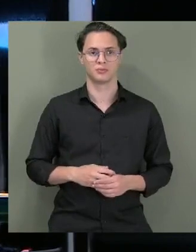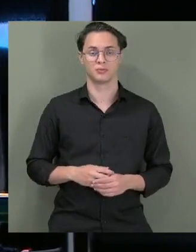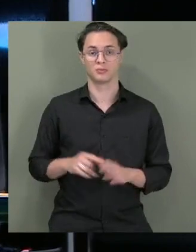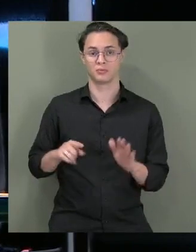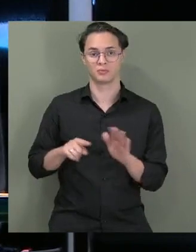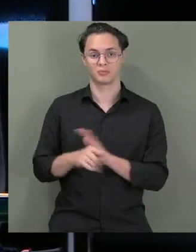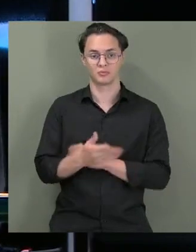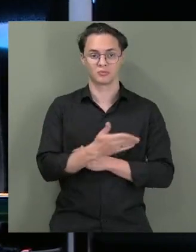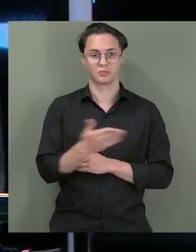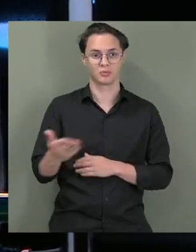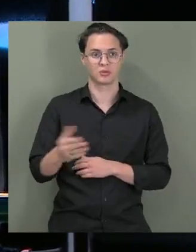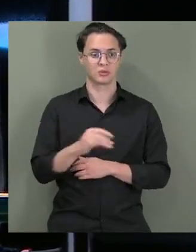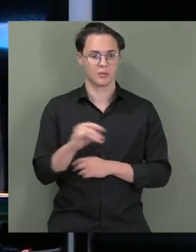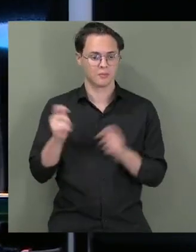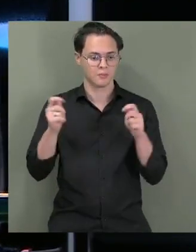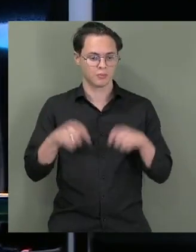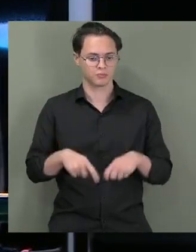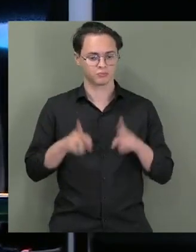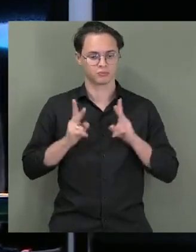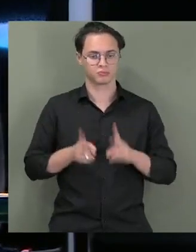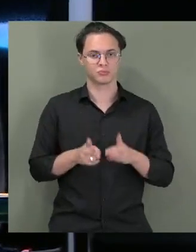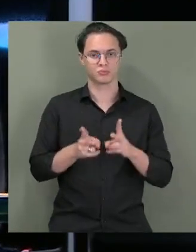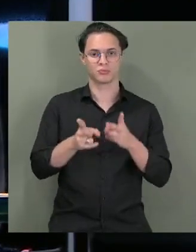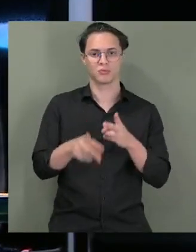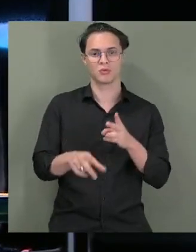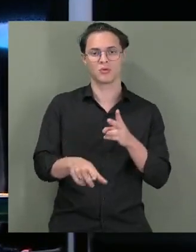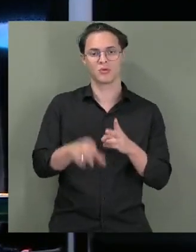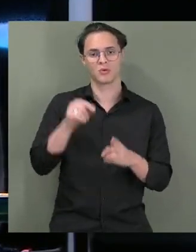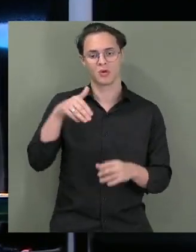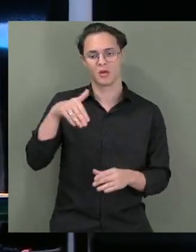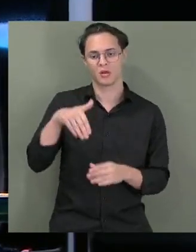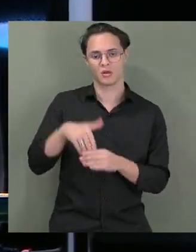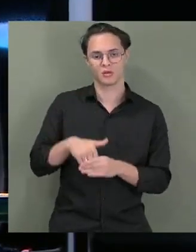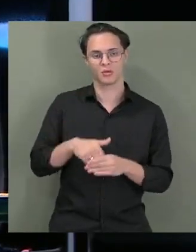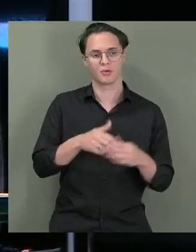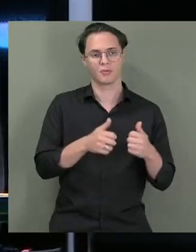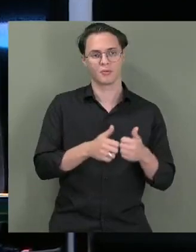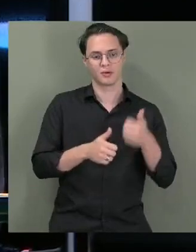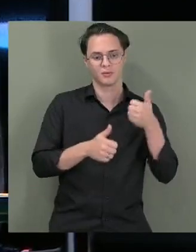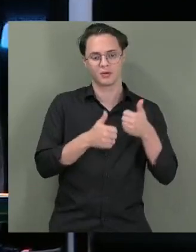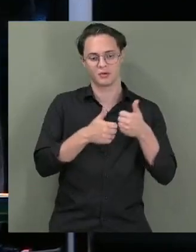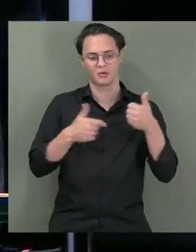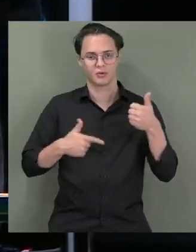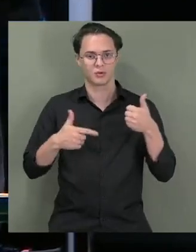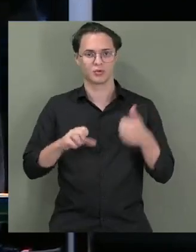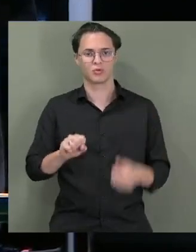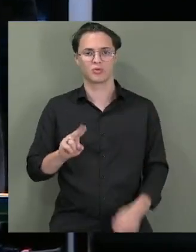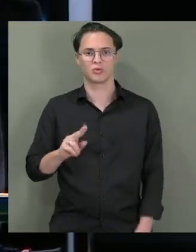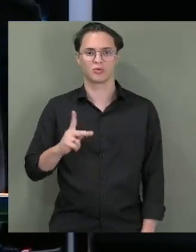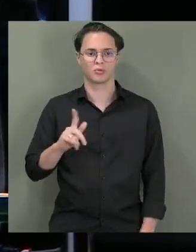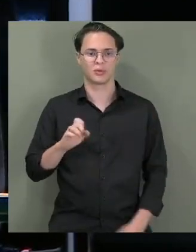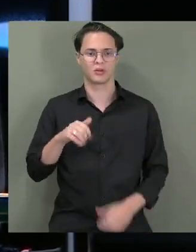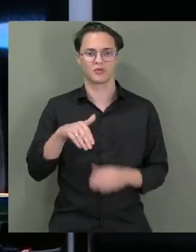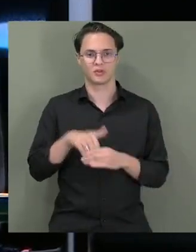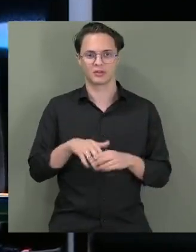Consulto plenário se podemos proceder à eleição para os cargos de primeiro e segundo suplentes por votação simbólica.